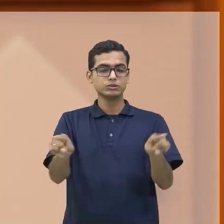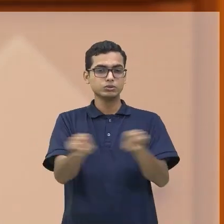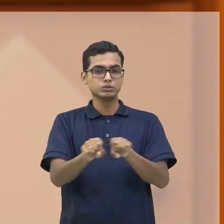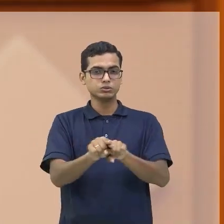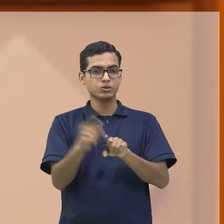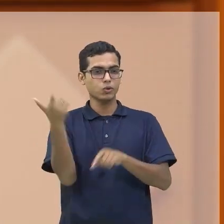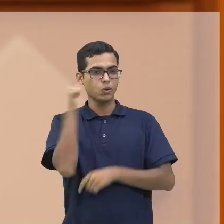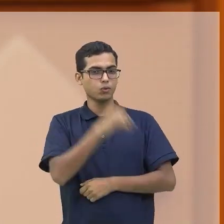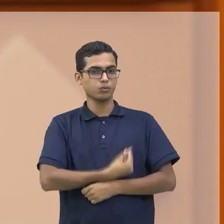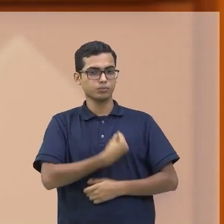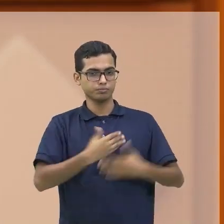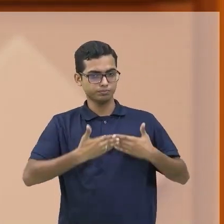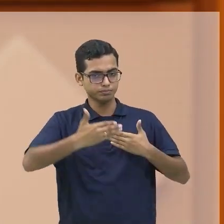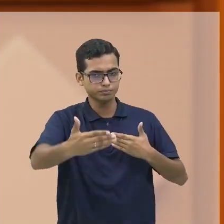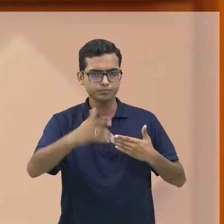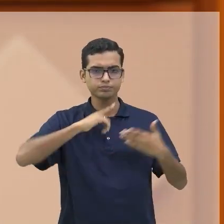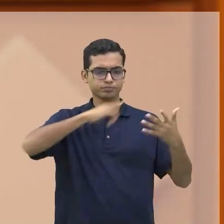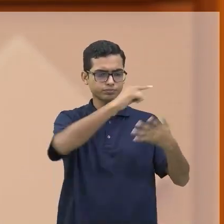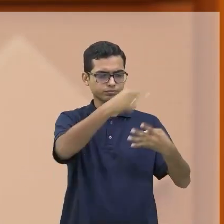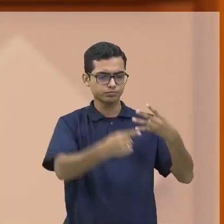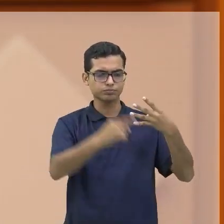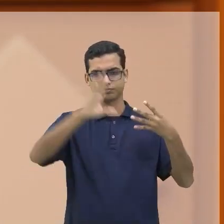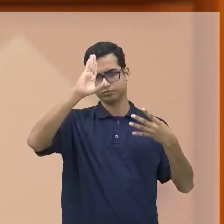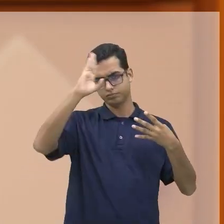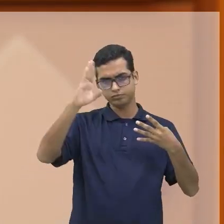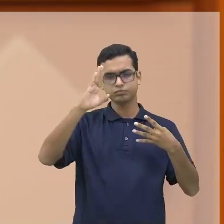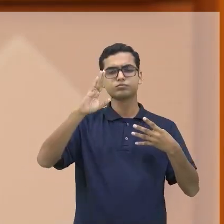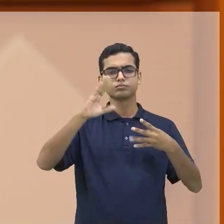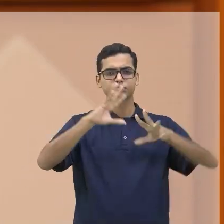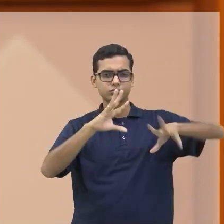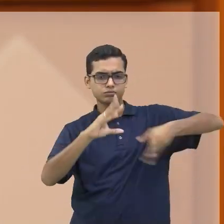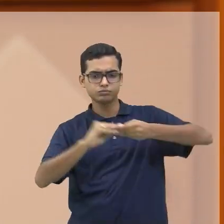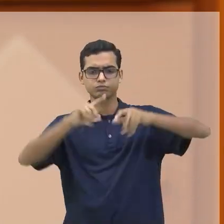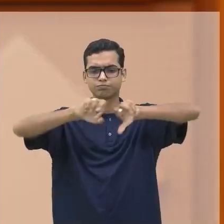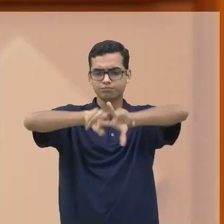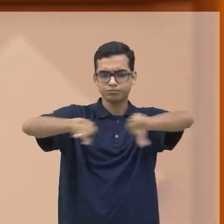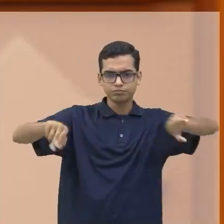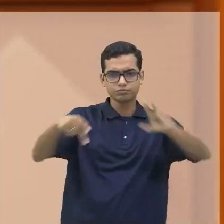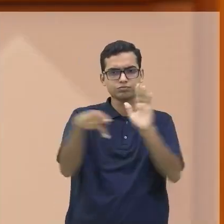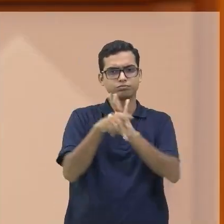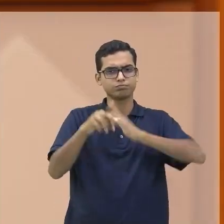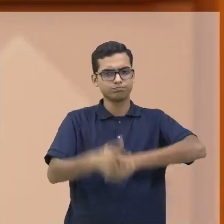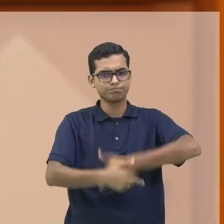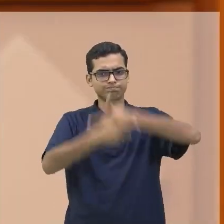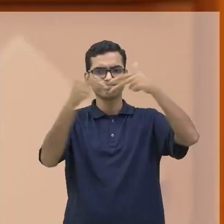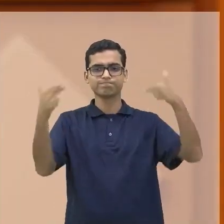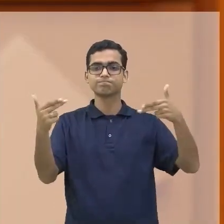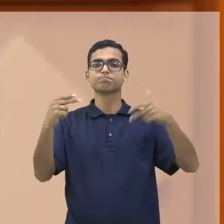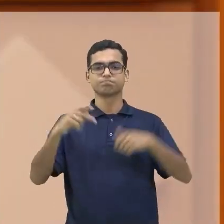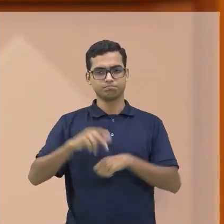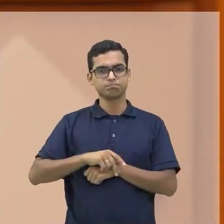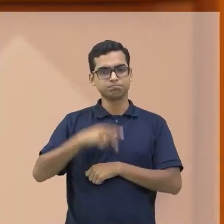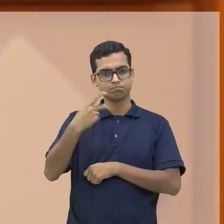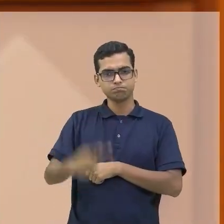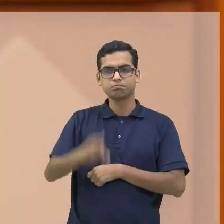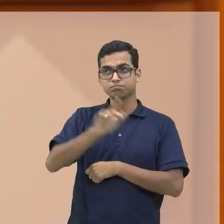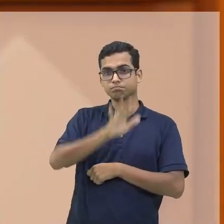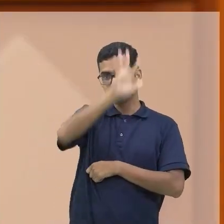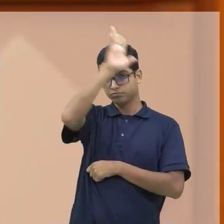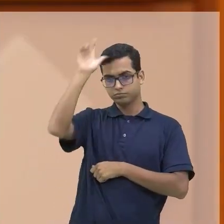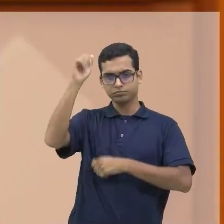desses principais povos aí, né, que formam a diversidade étnica da população do Amazonas.